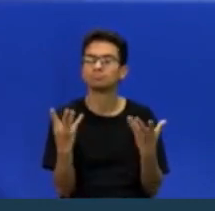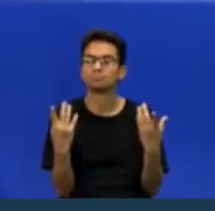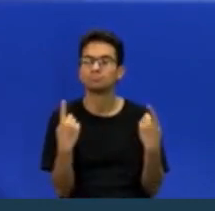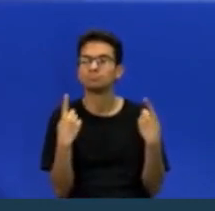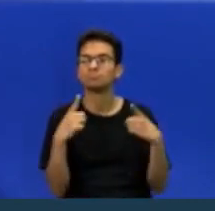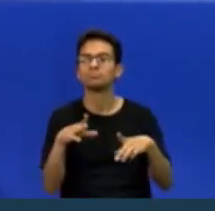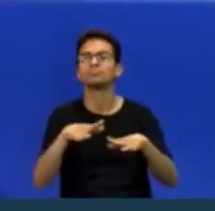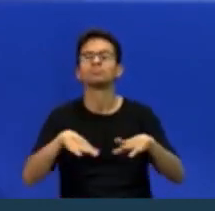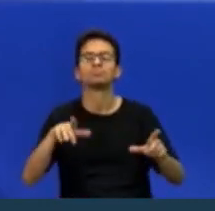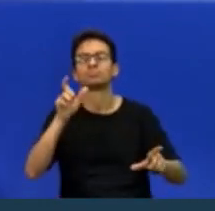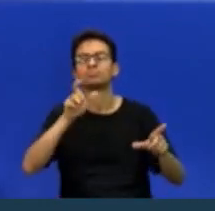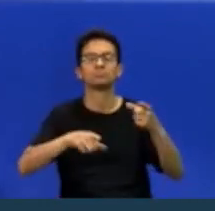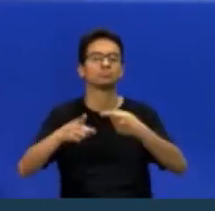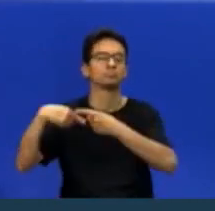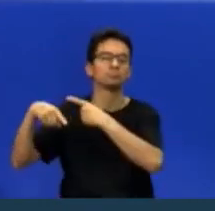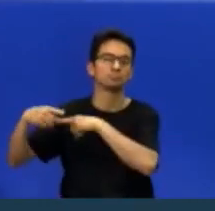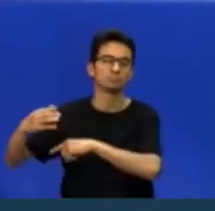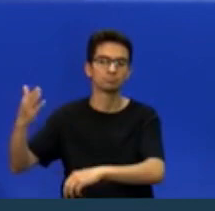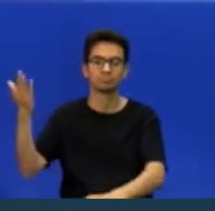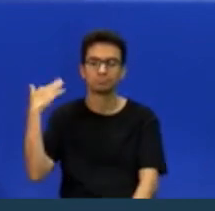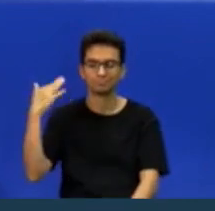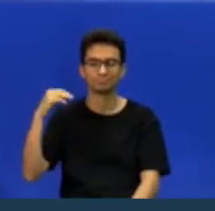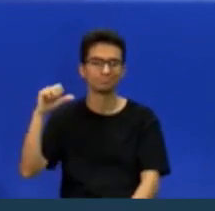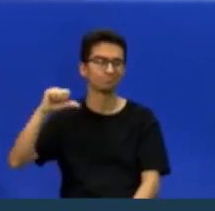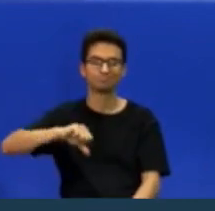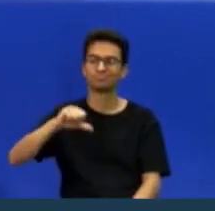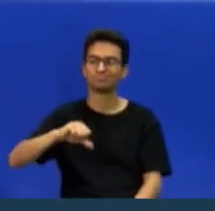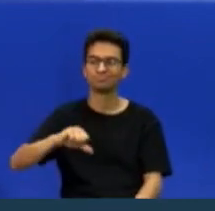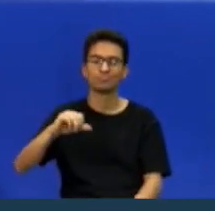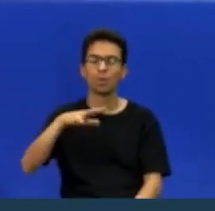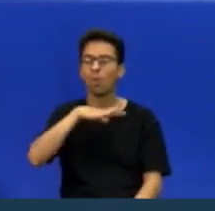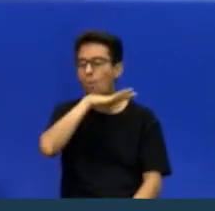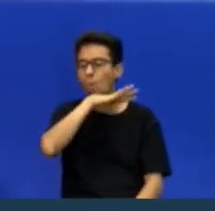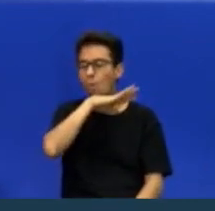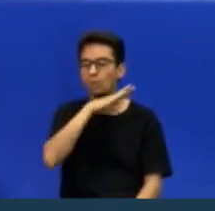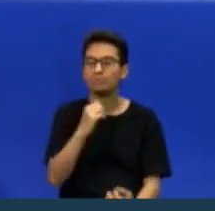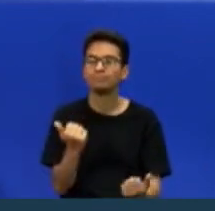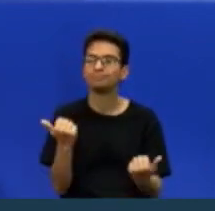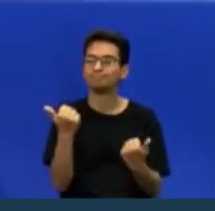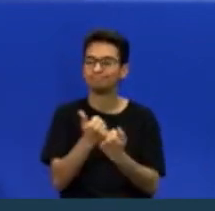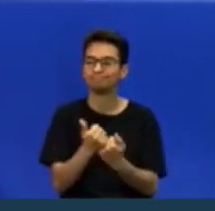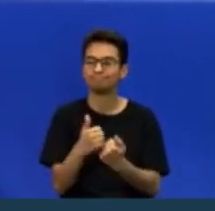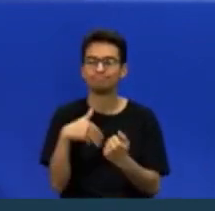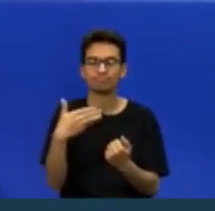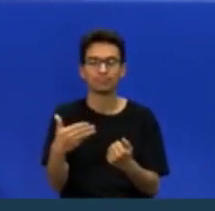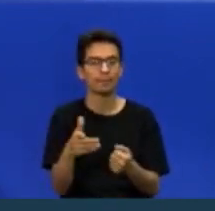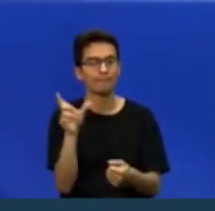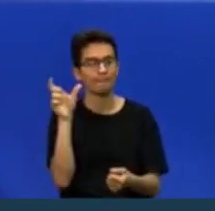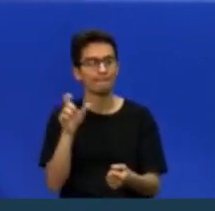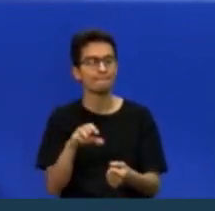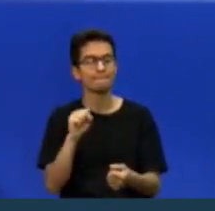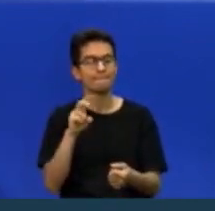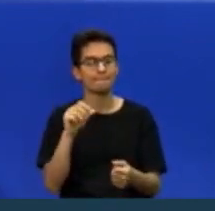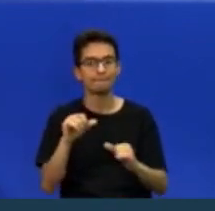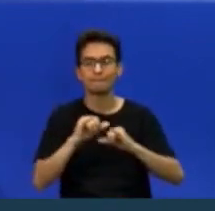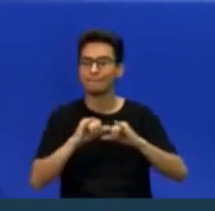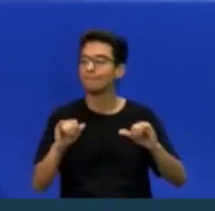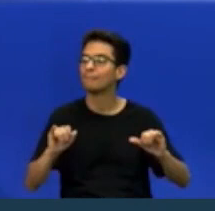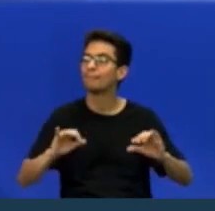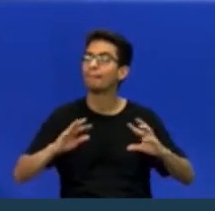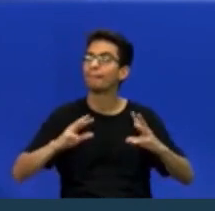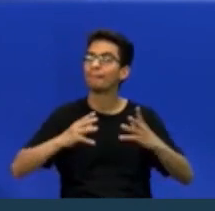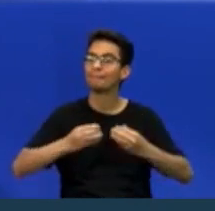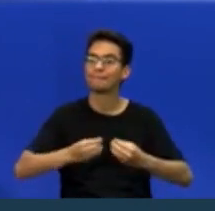contra todo esse modelo anterior, que era um modelo arcaico e que foi substituído, então, pelo modelo do SUS, que prega a